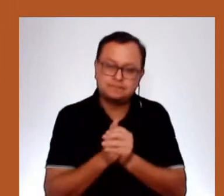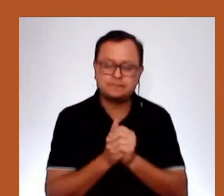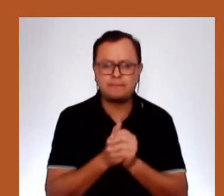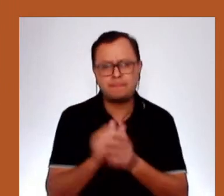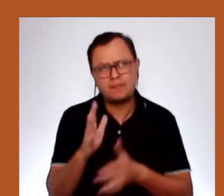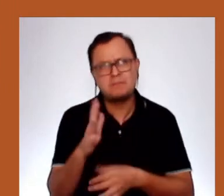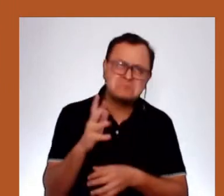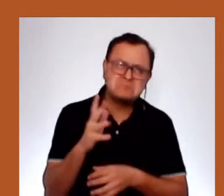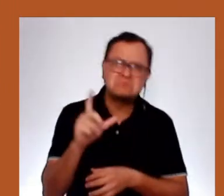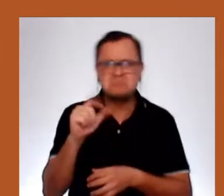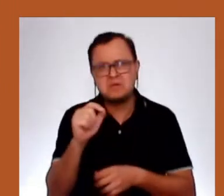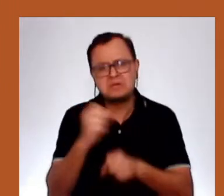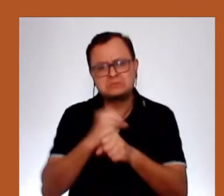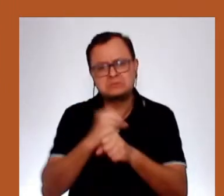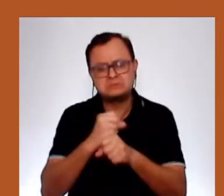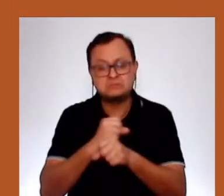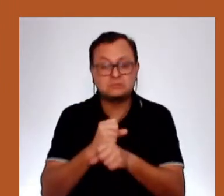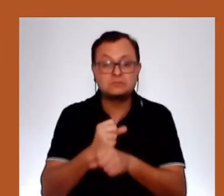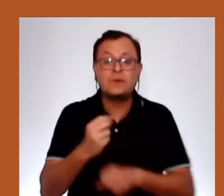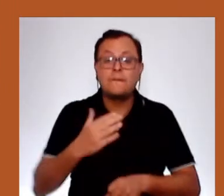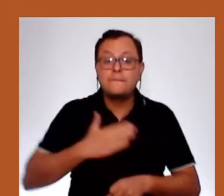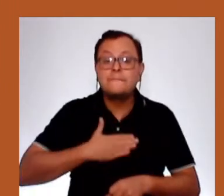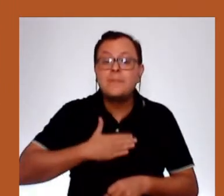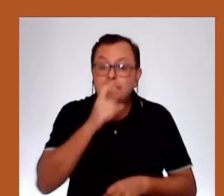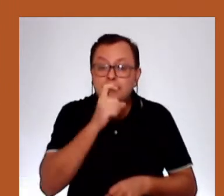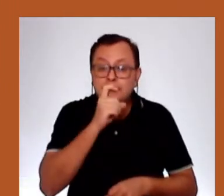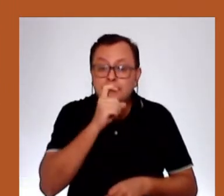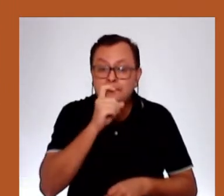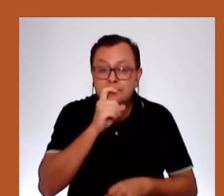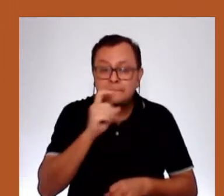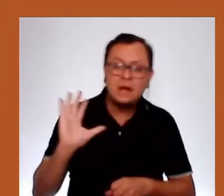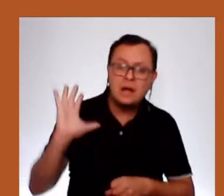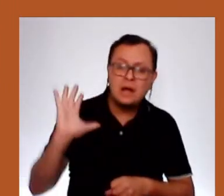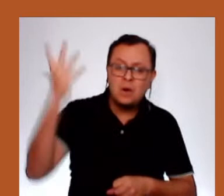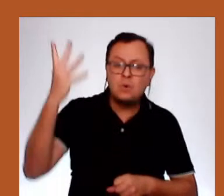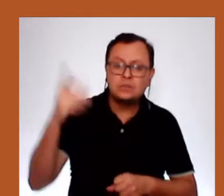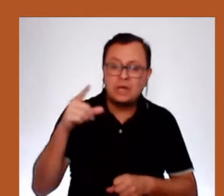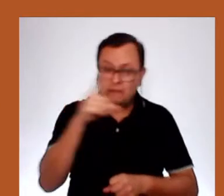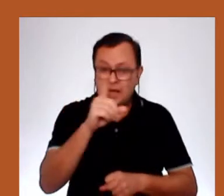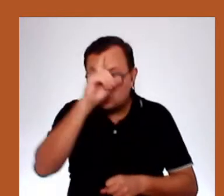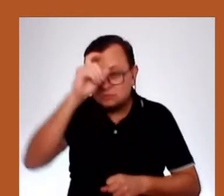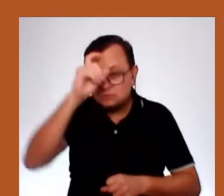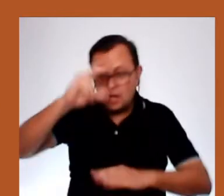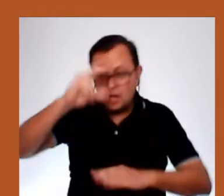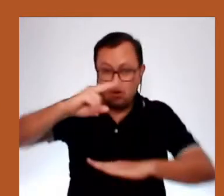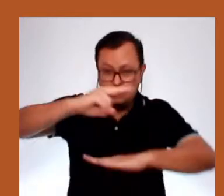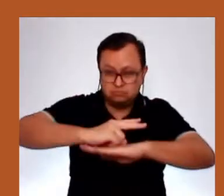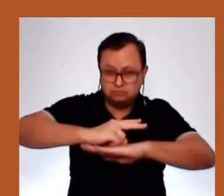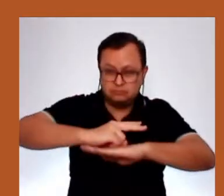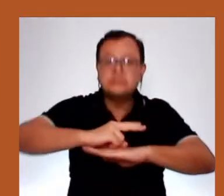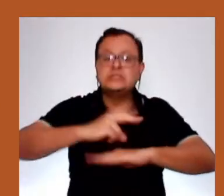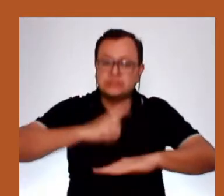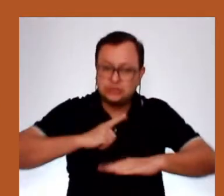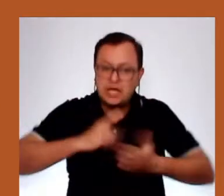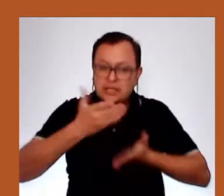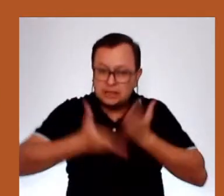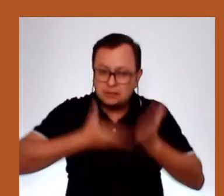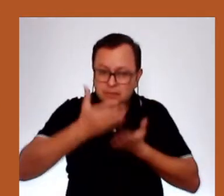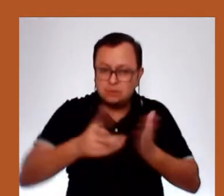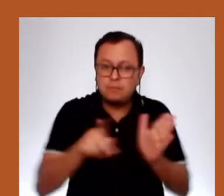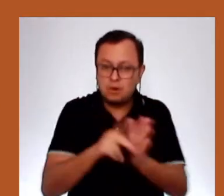10 anos atrás, meu pai um dia estava internado, estava passando por um processo de tratamento de